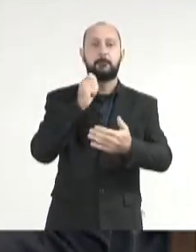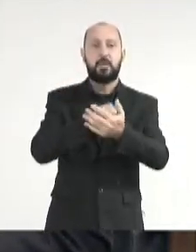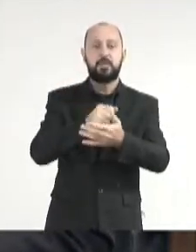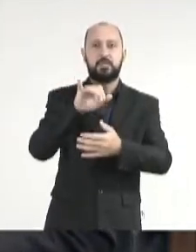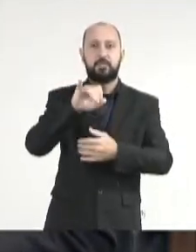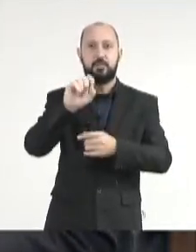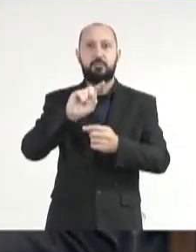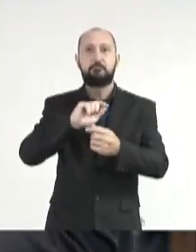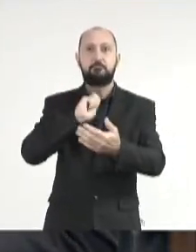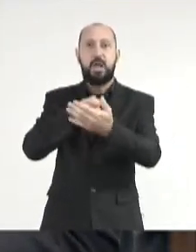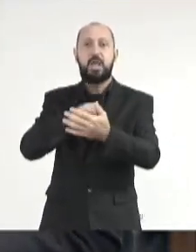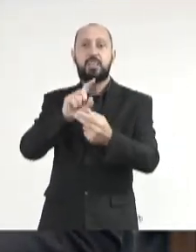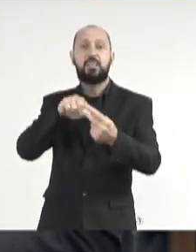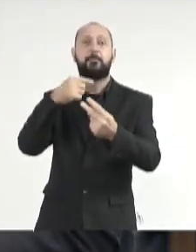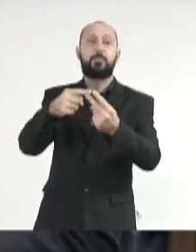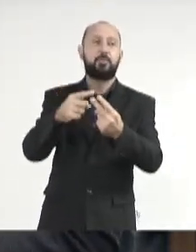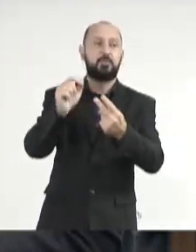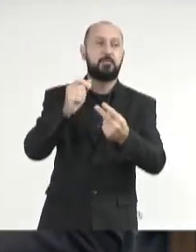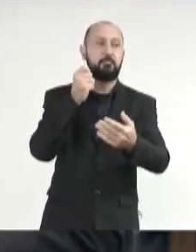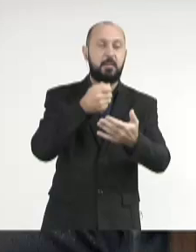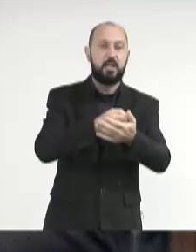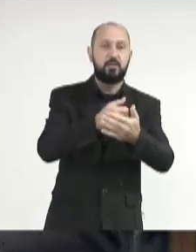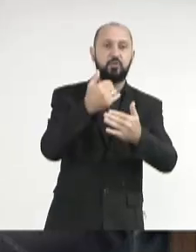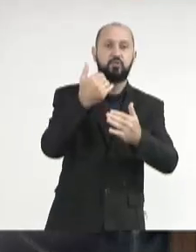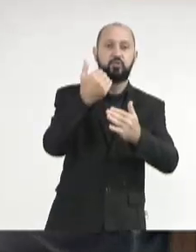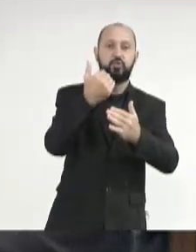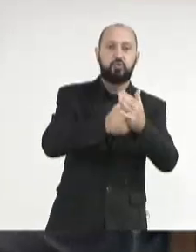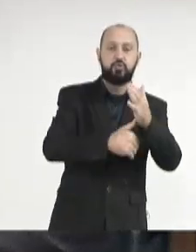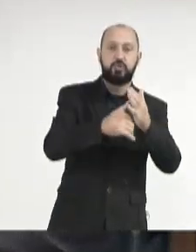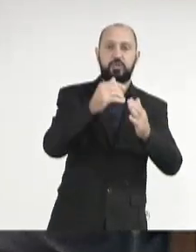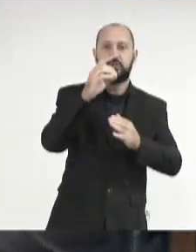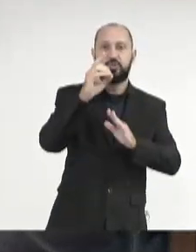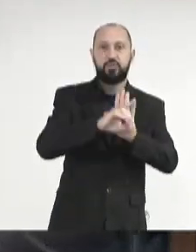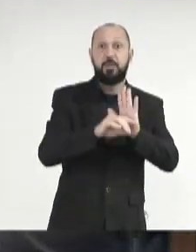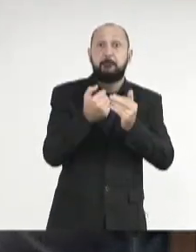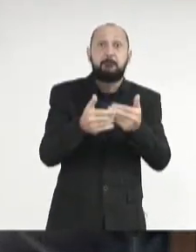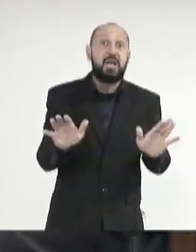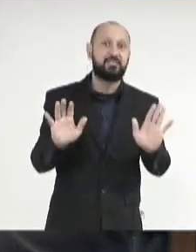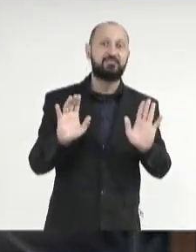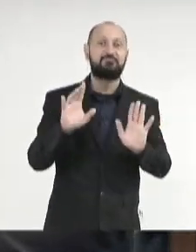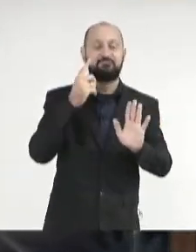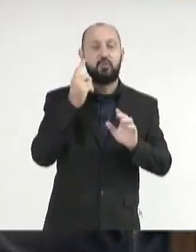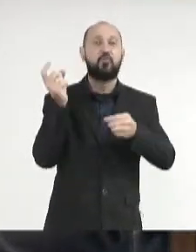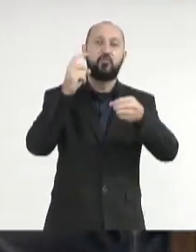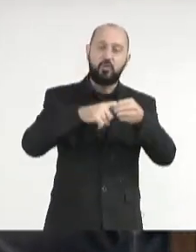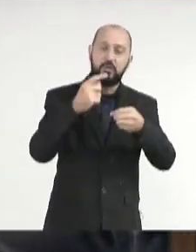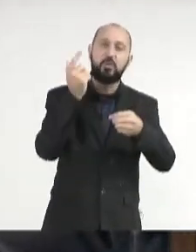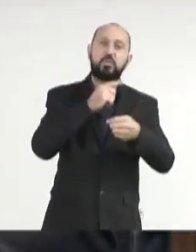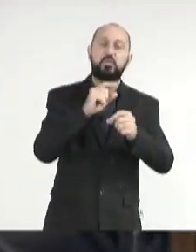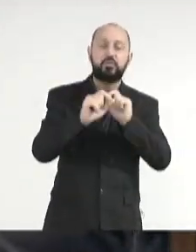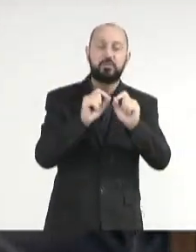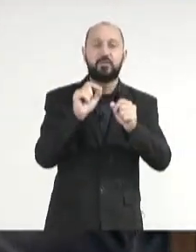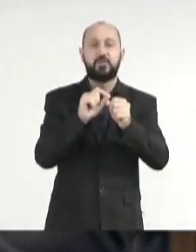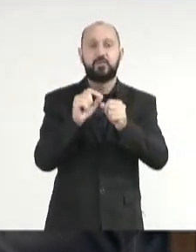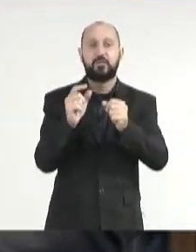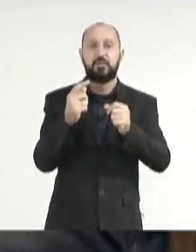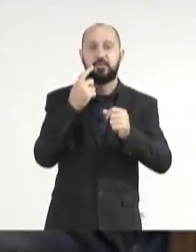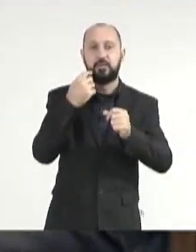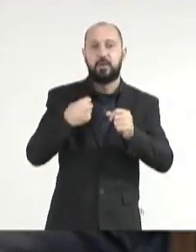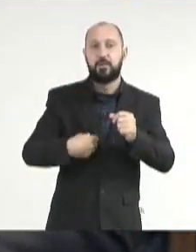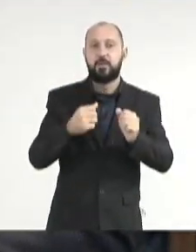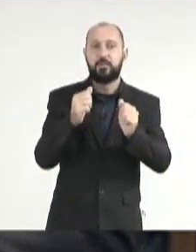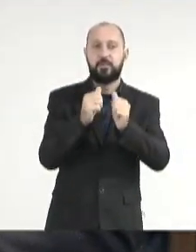vender o produto, mas se também não paga o Fundersul, perde esse direito. Então, vai poder ficar em dia e voltar a ter